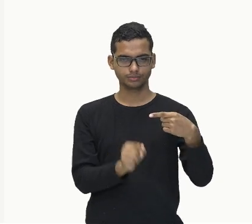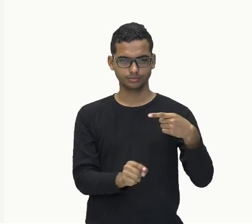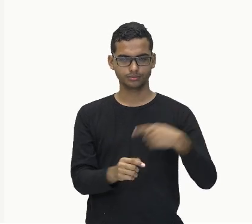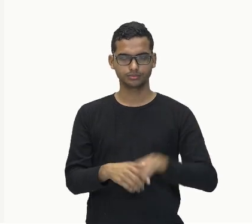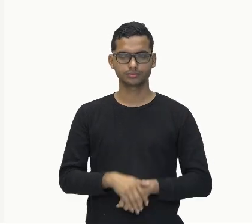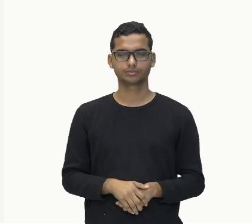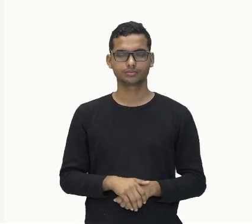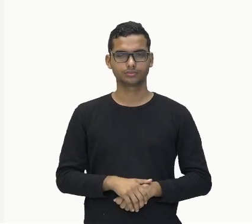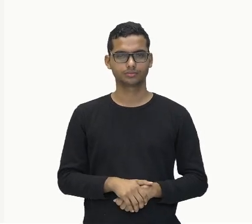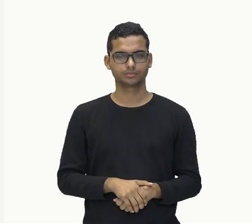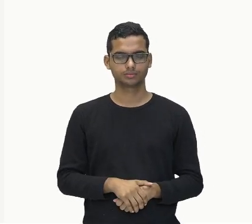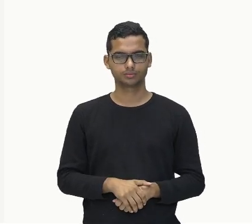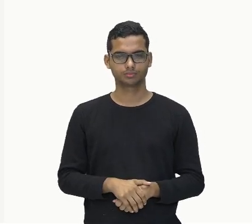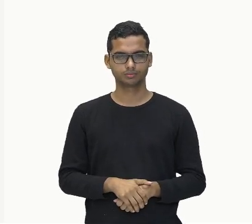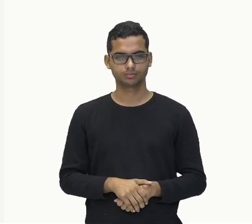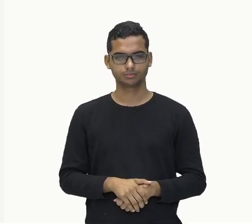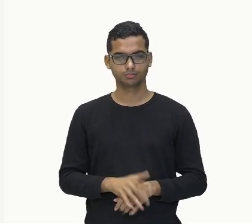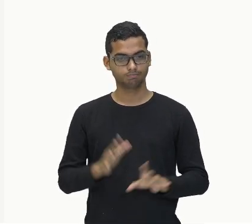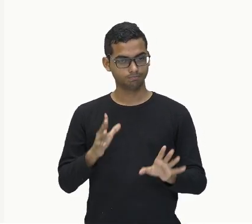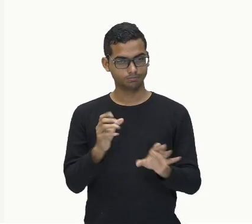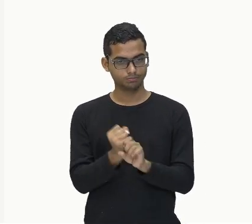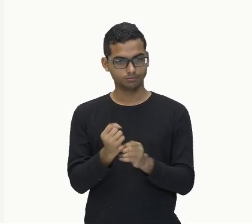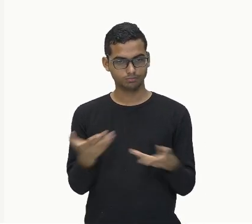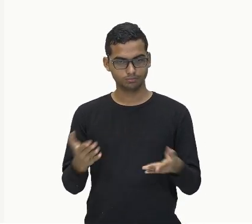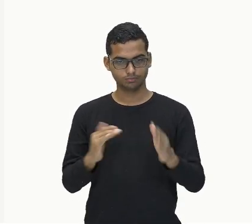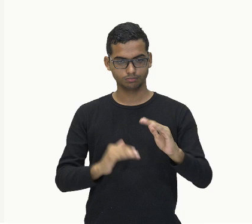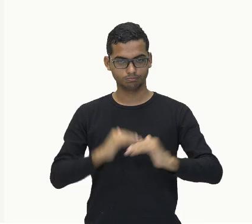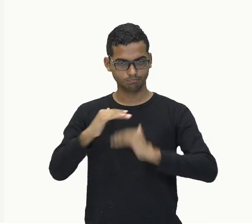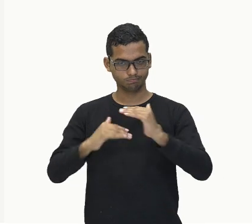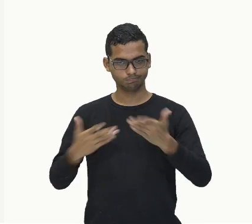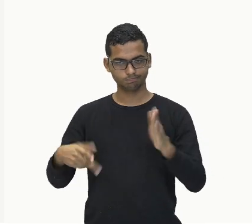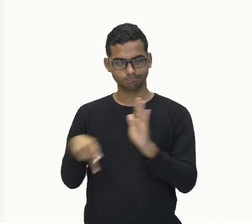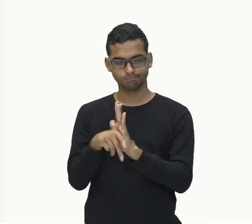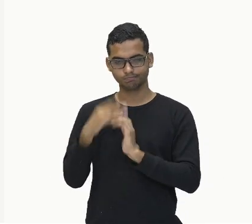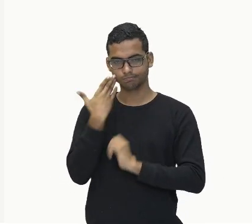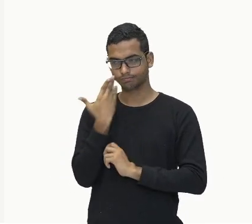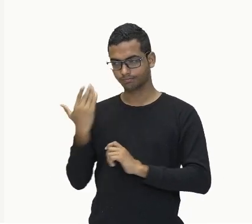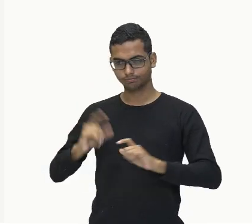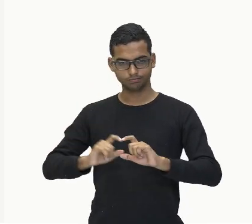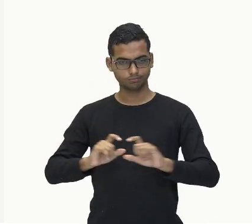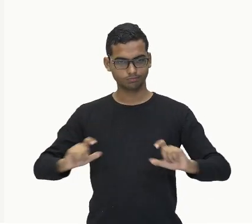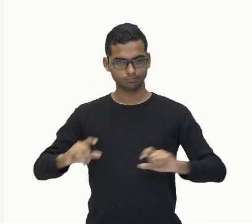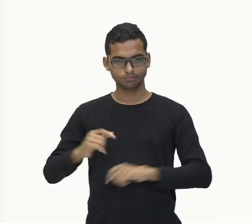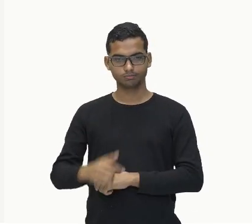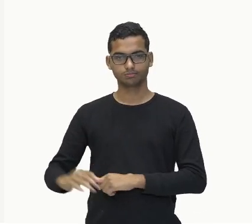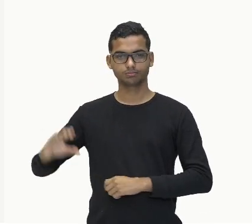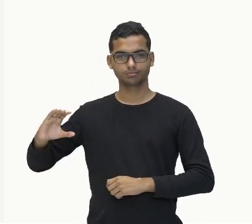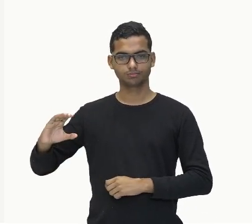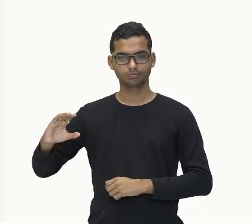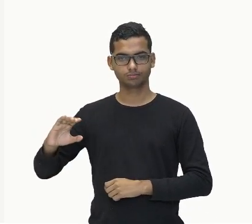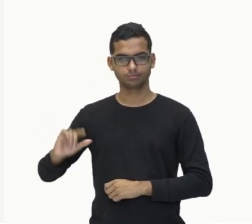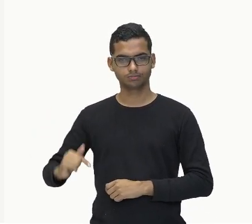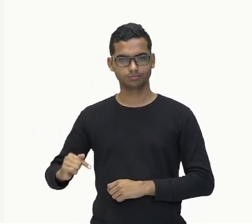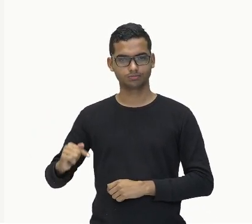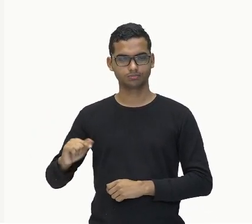fatorial. E agora, fazendo o desenvolvimento, a gente vai ter